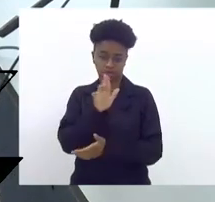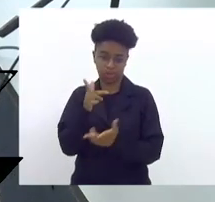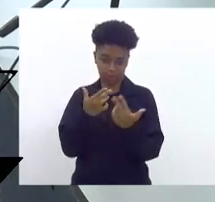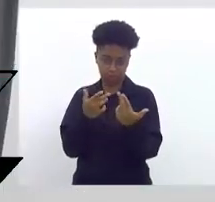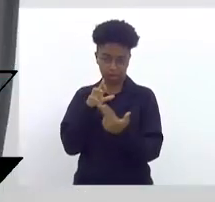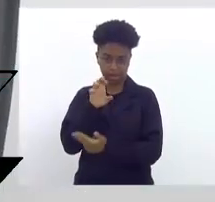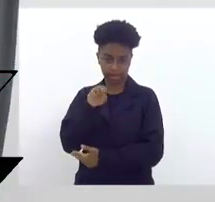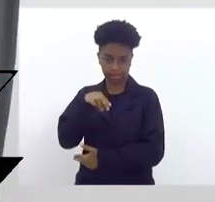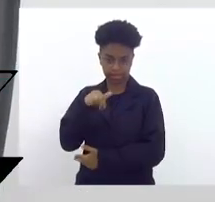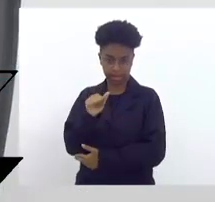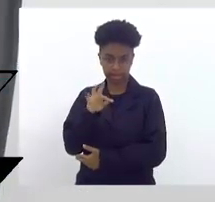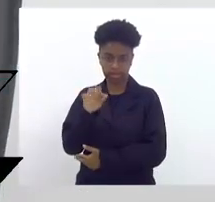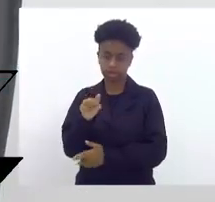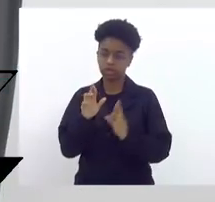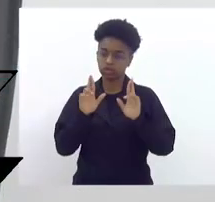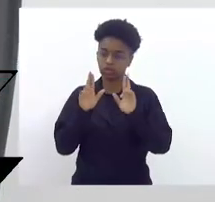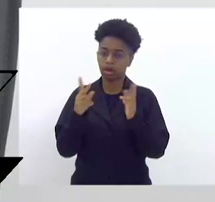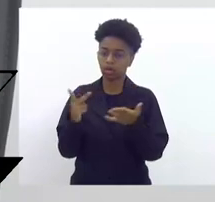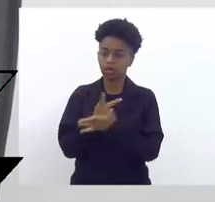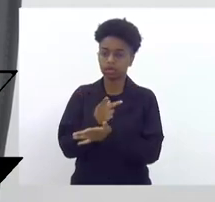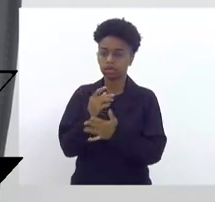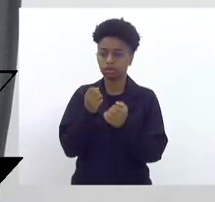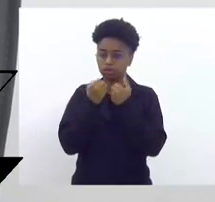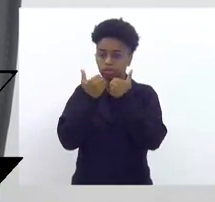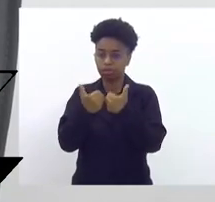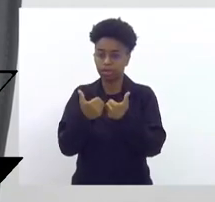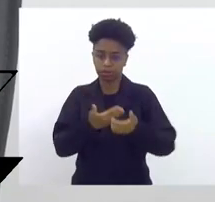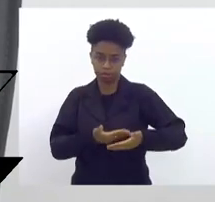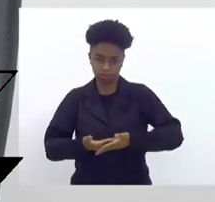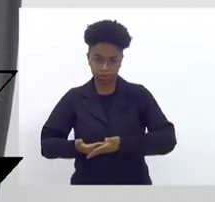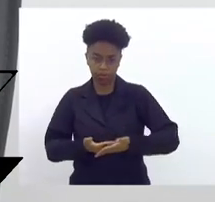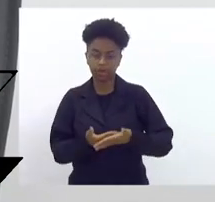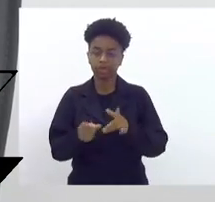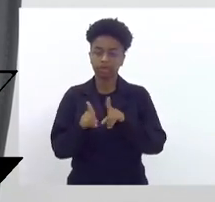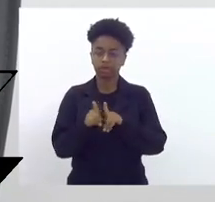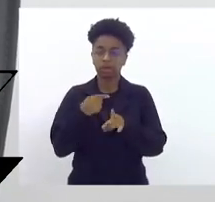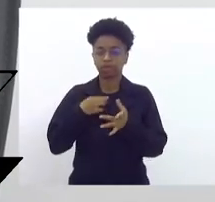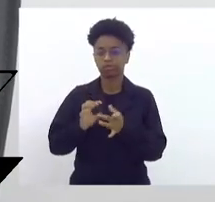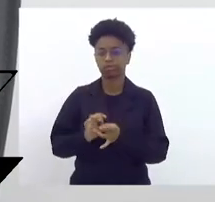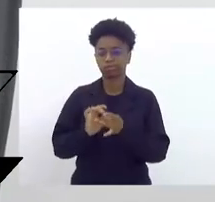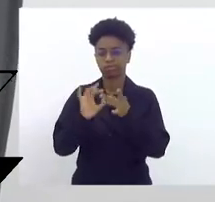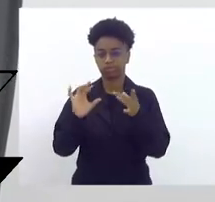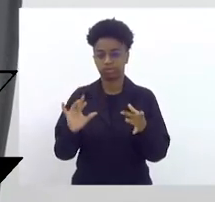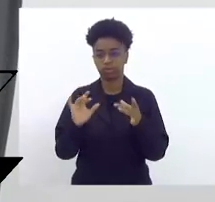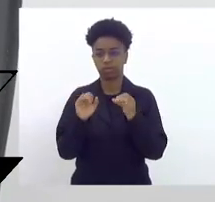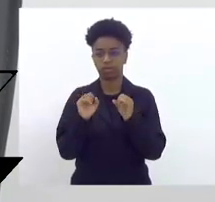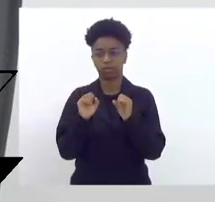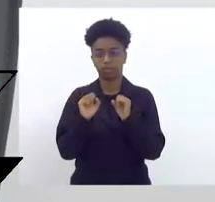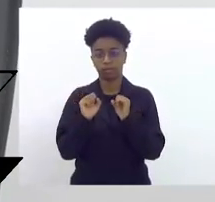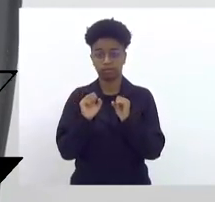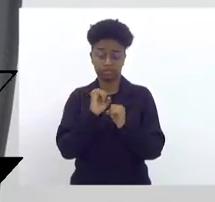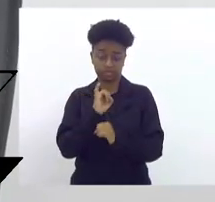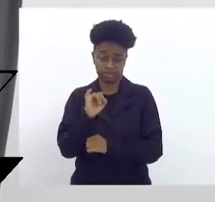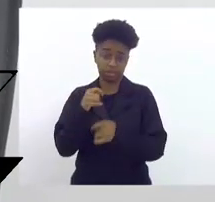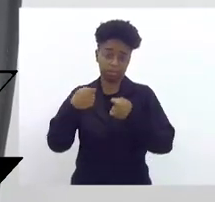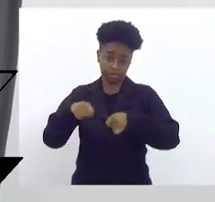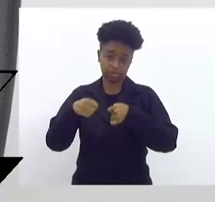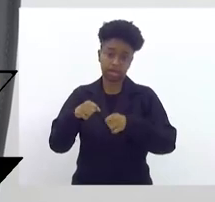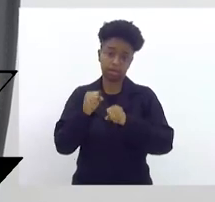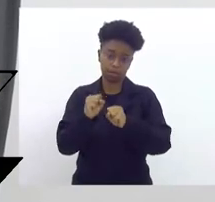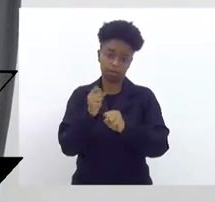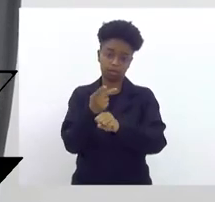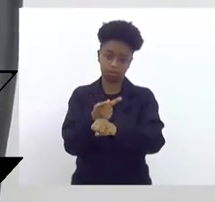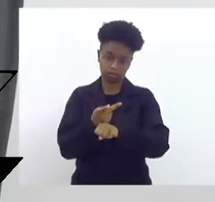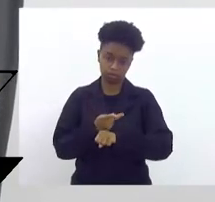que possa tudo ocorrer bem com o bebê estou aqui à disposição para caso vossa excelência precise